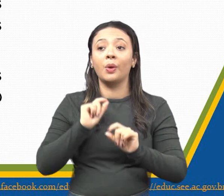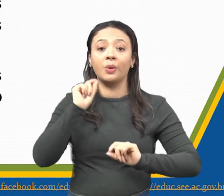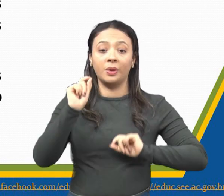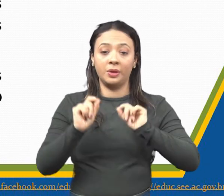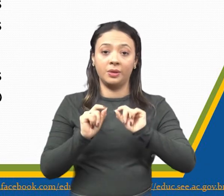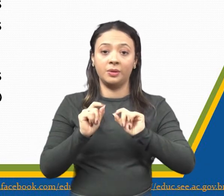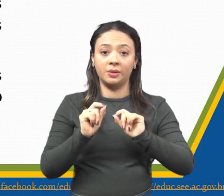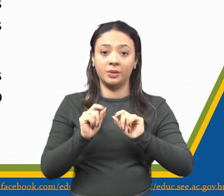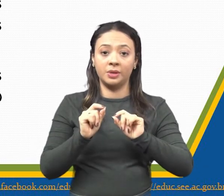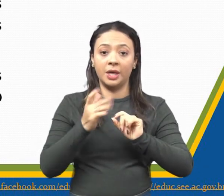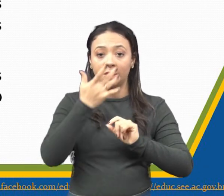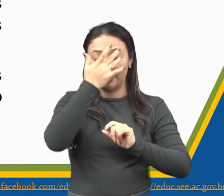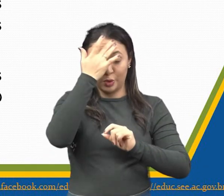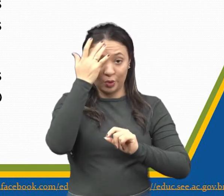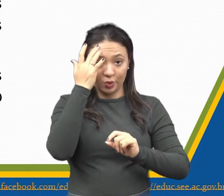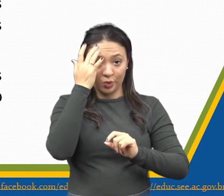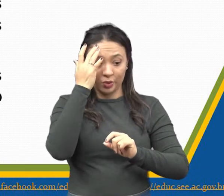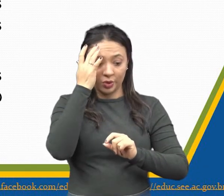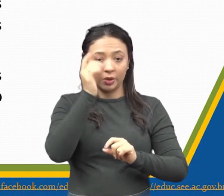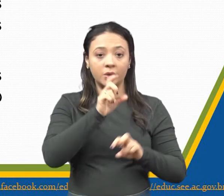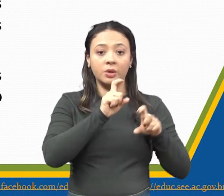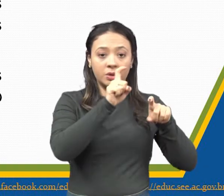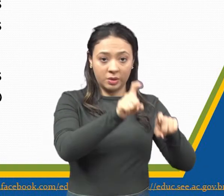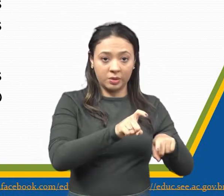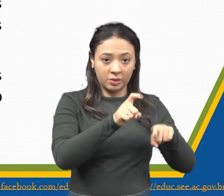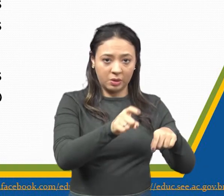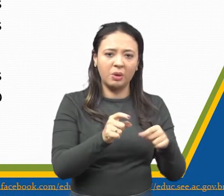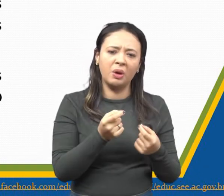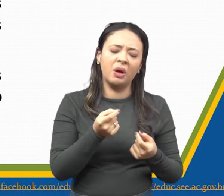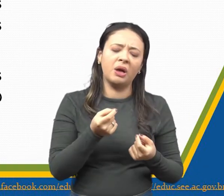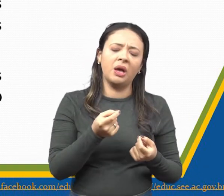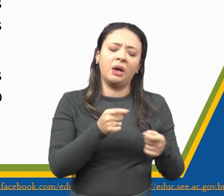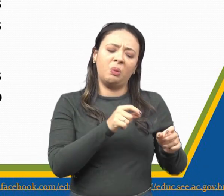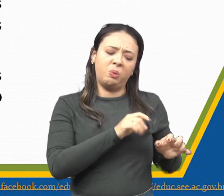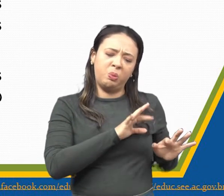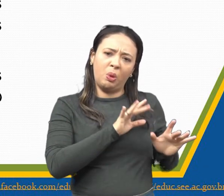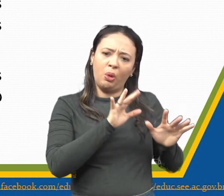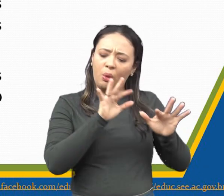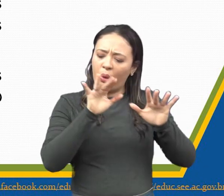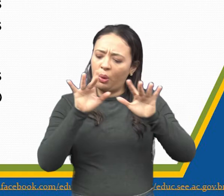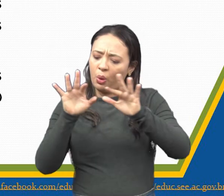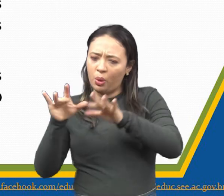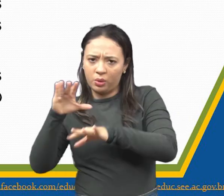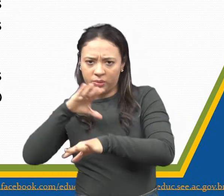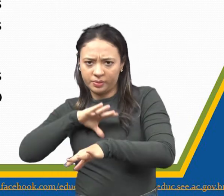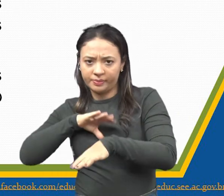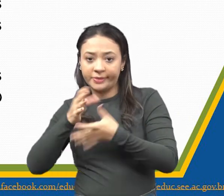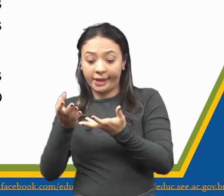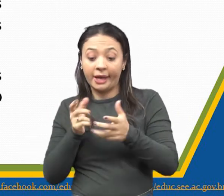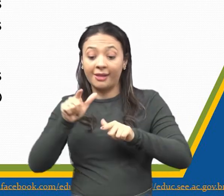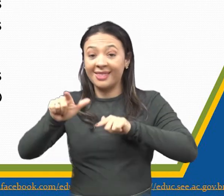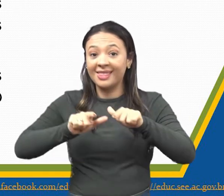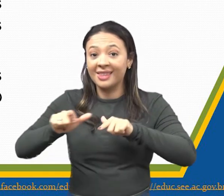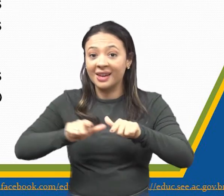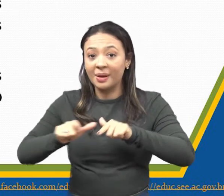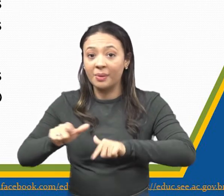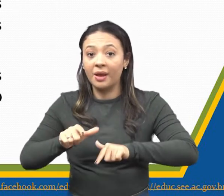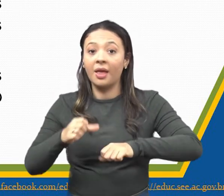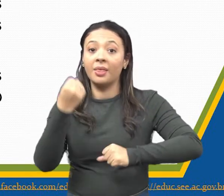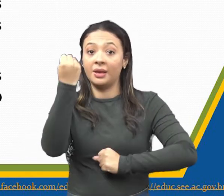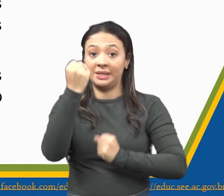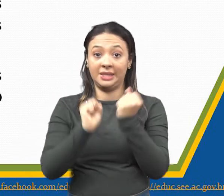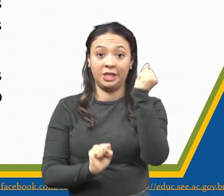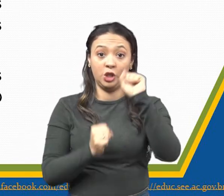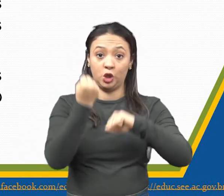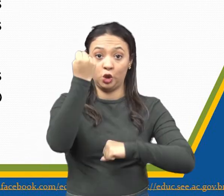de terra para as cidades em busca de trabalho assalariado nas indústrias. Então, temos aqui mais um motivo.